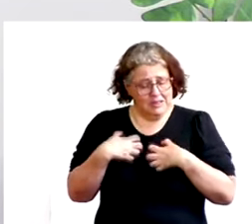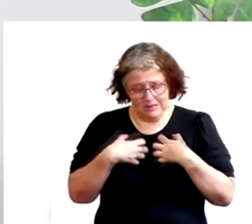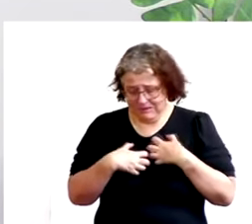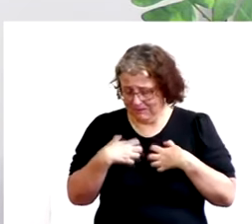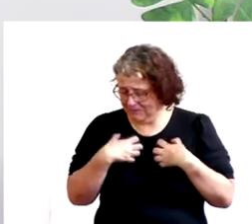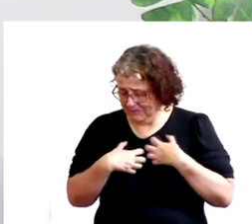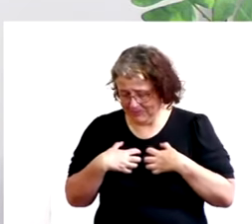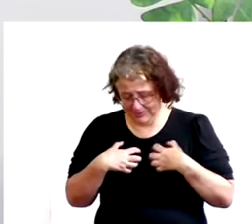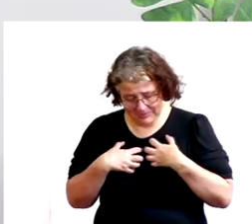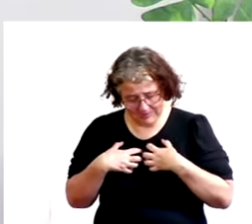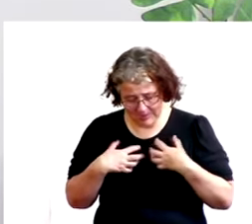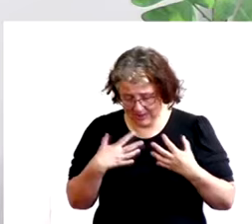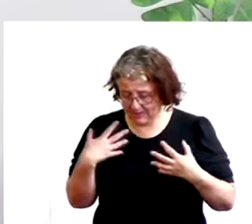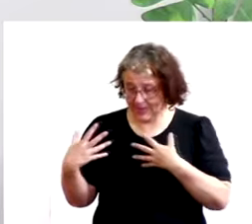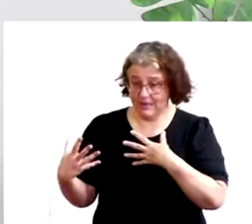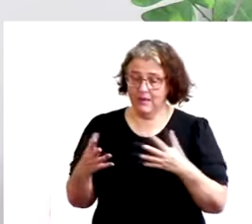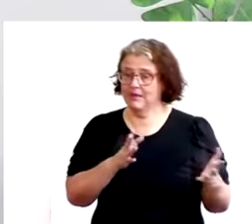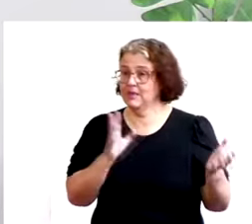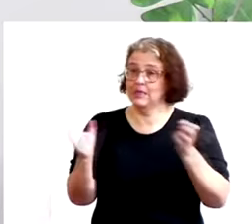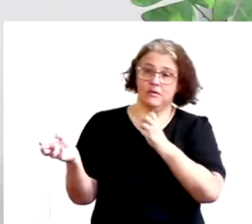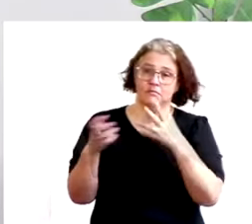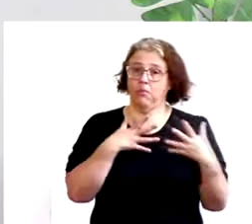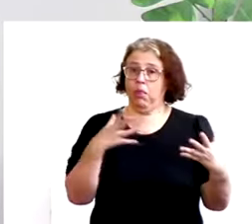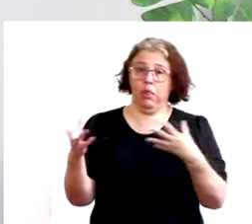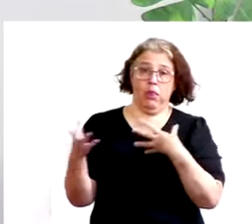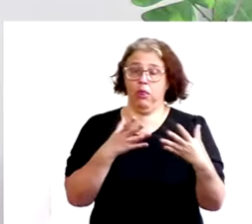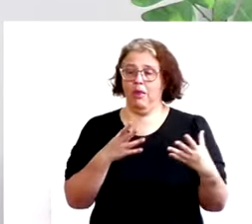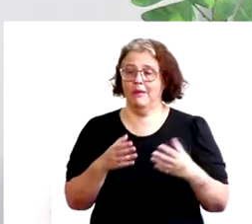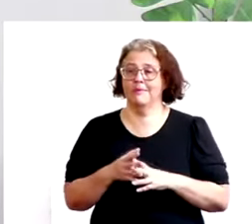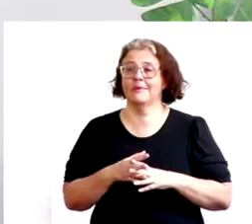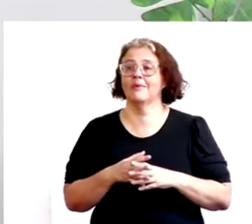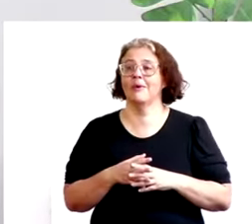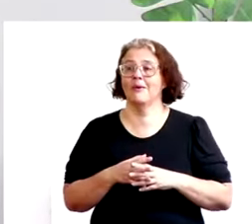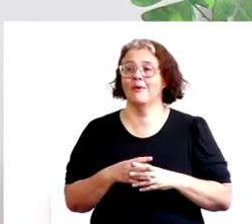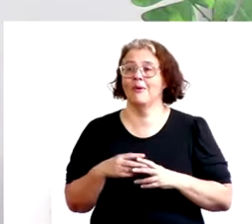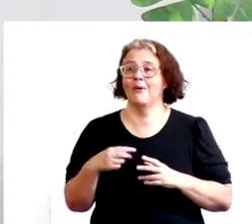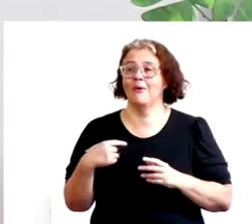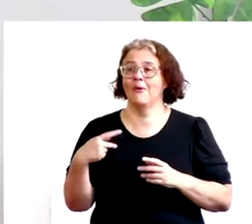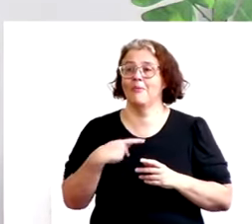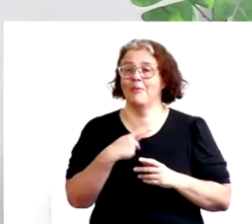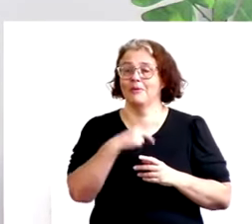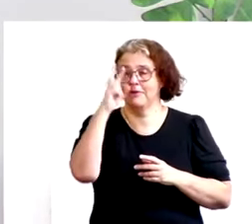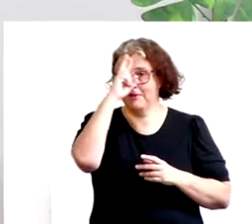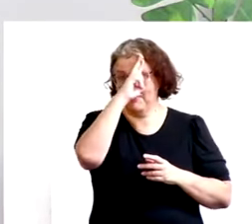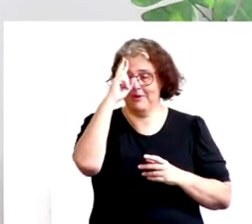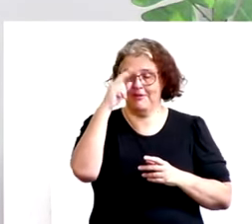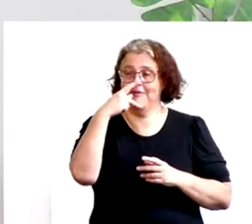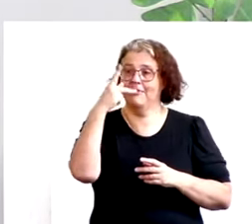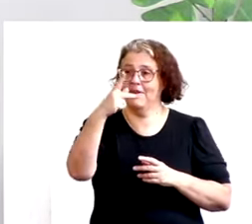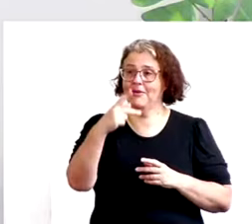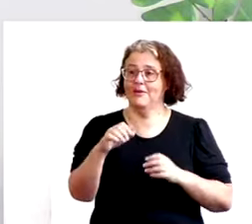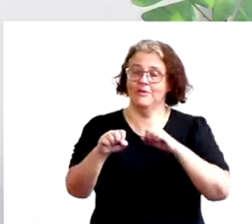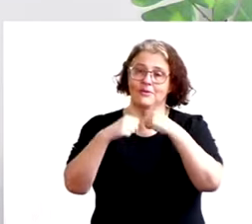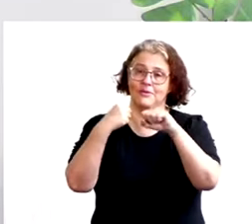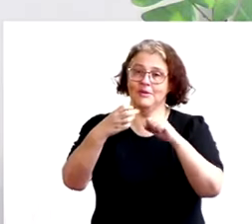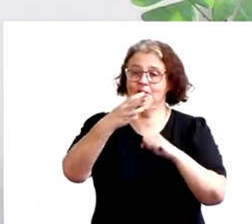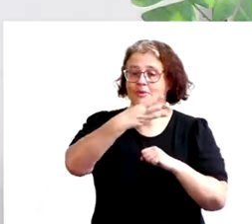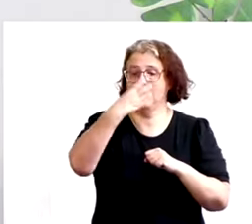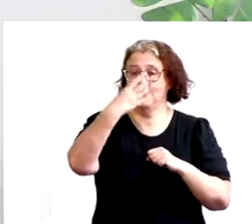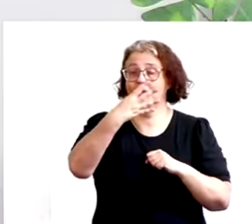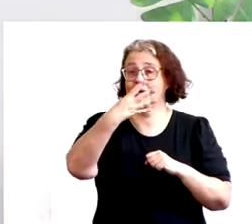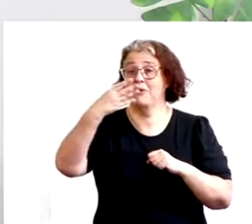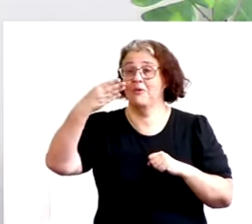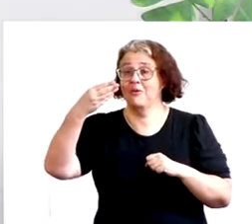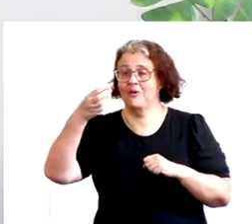se debatendo dentro de você como um Reverendo Robert leu no Salmo 42 Porque